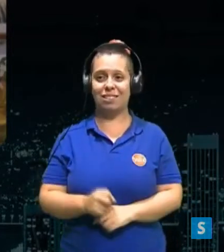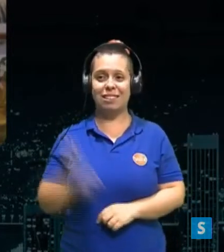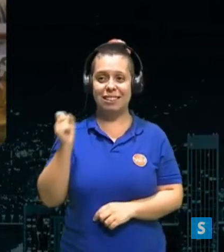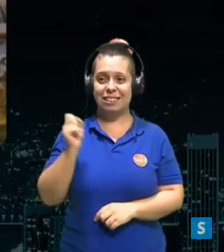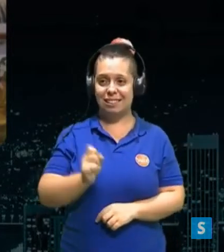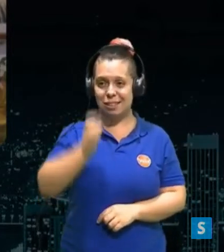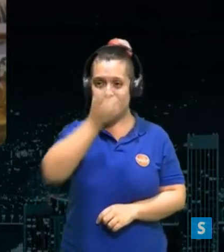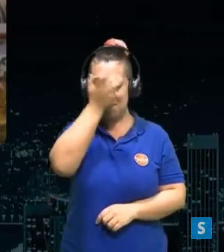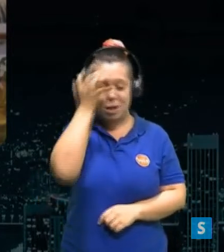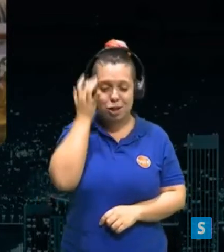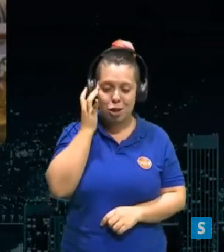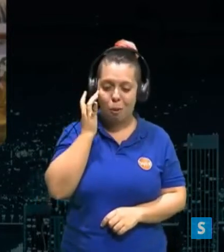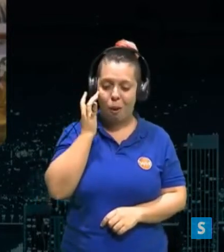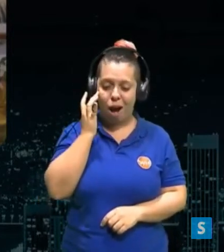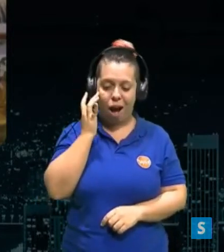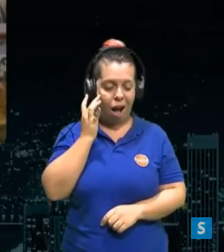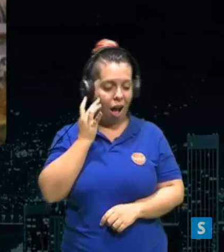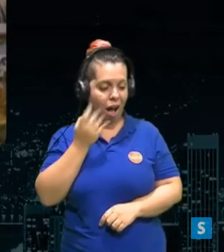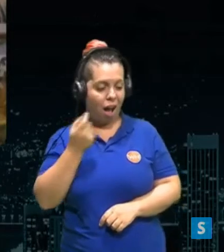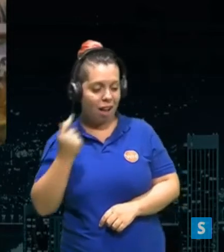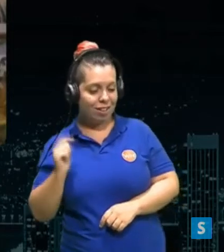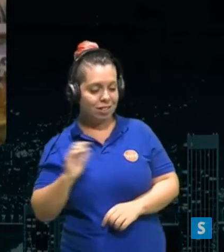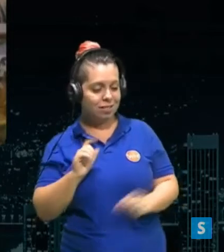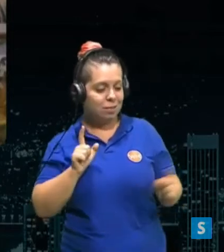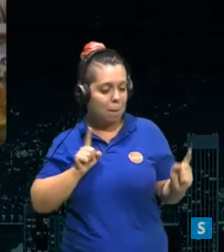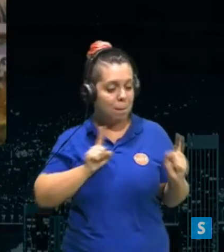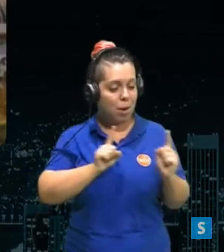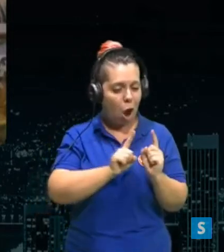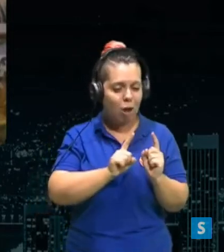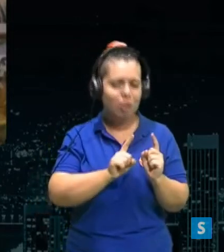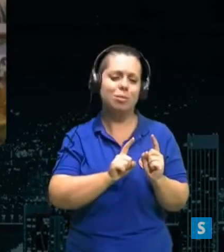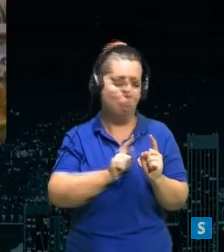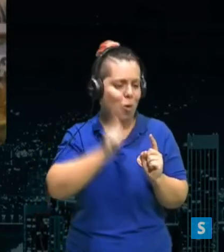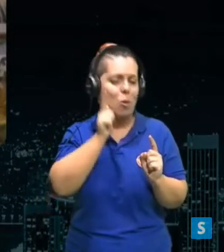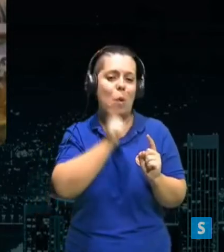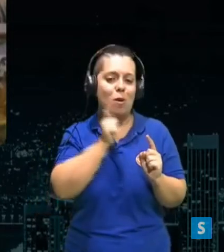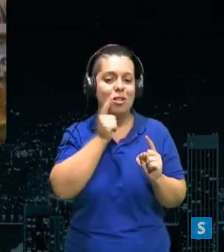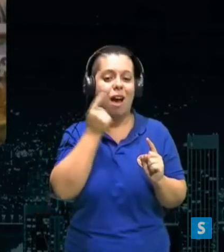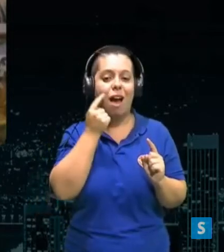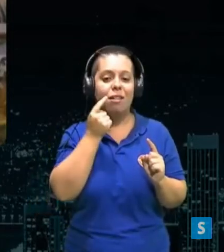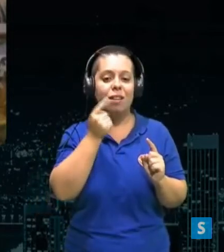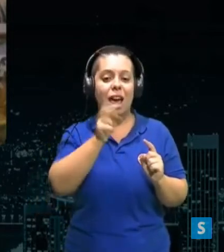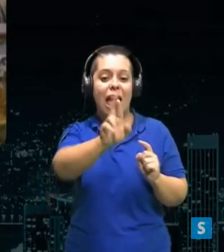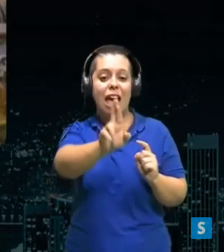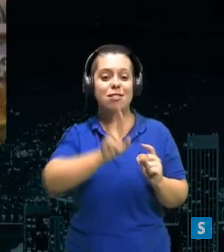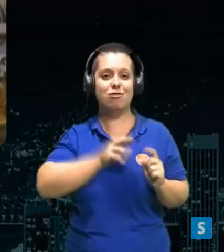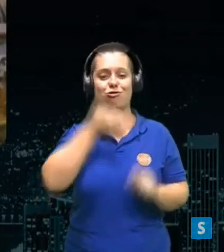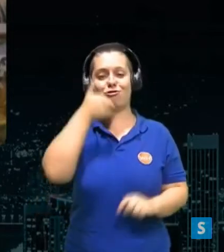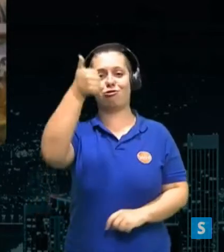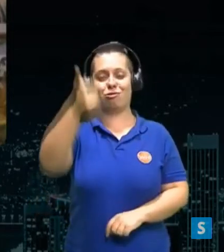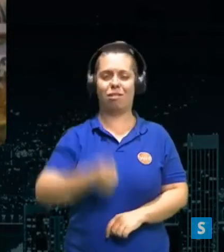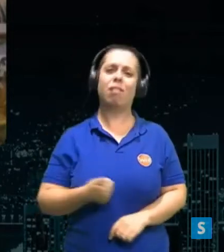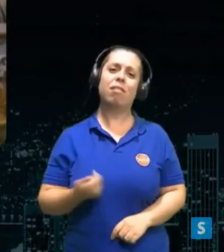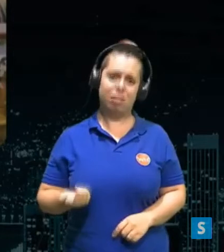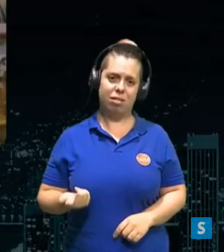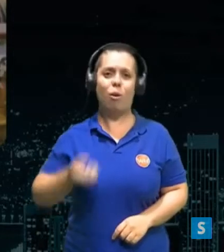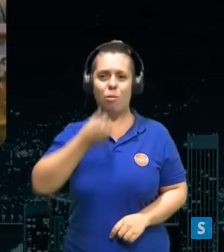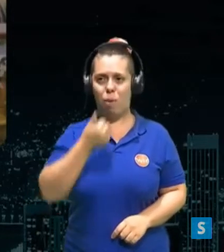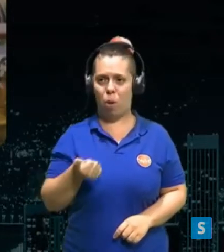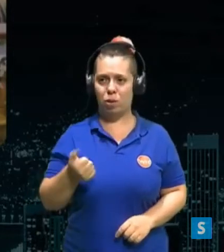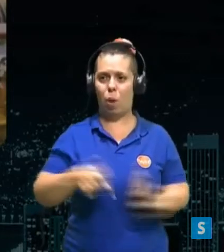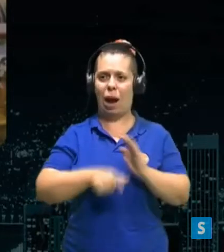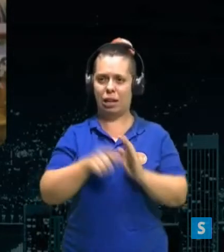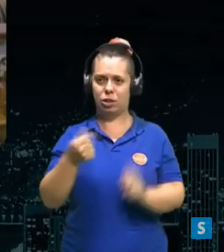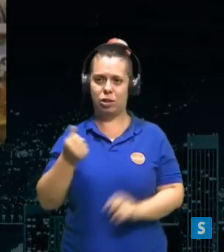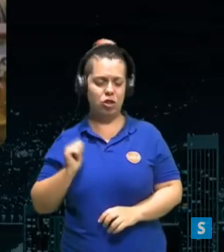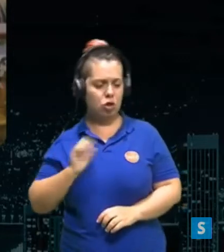está das pessoas com quem a gente trabalha pega os resultados melhores ainda então acho que vale a pena gastar um pouquinho mais de tempo antes